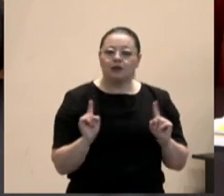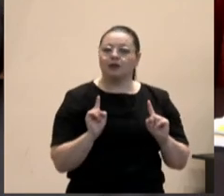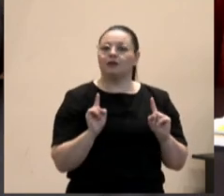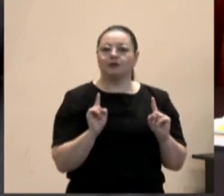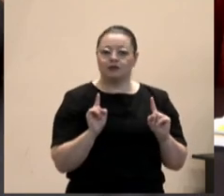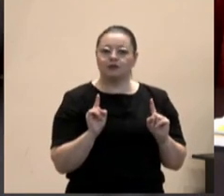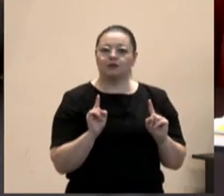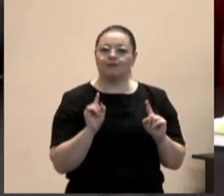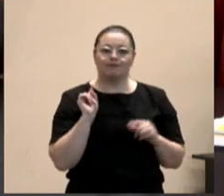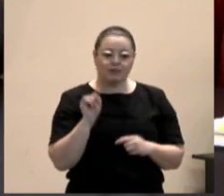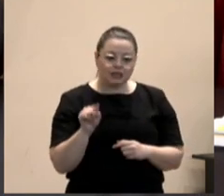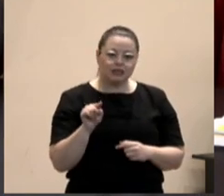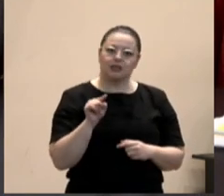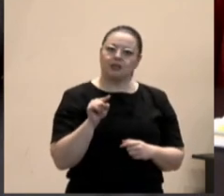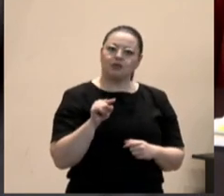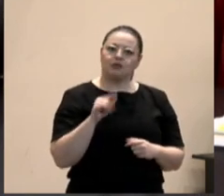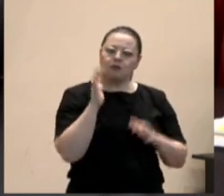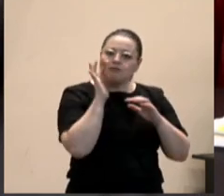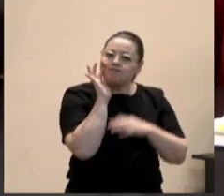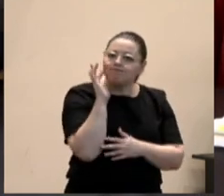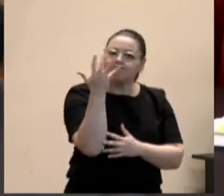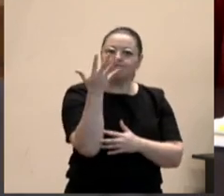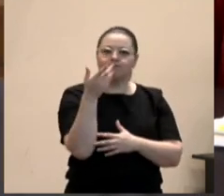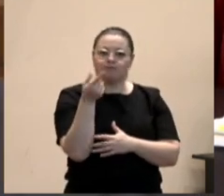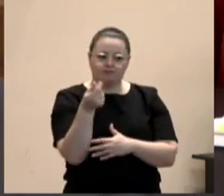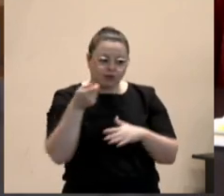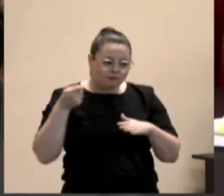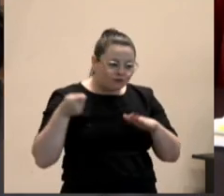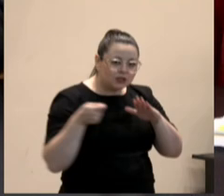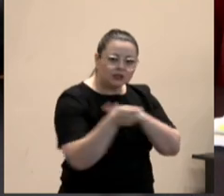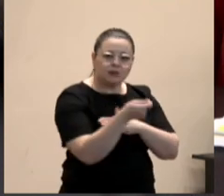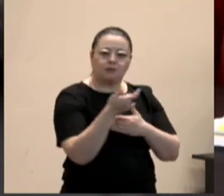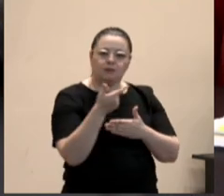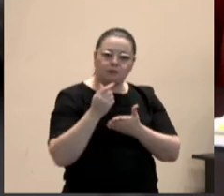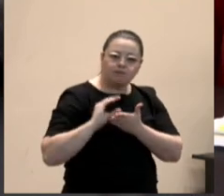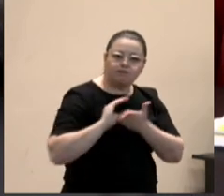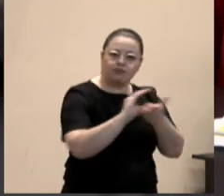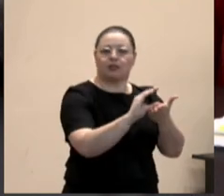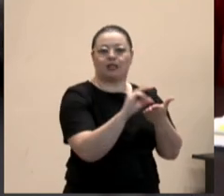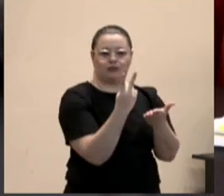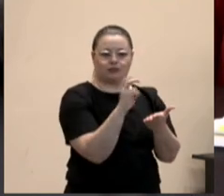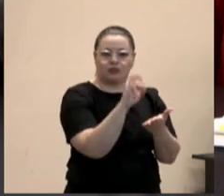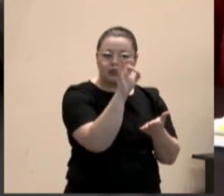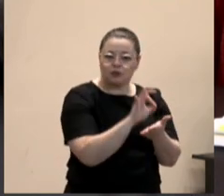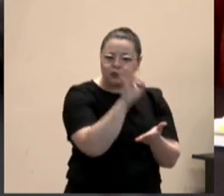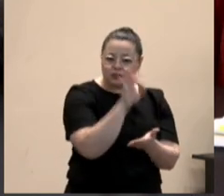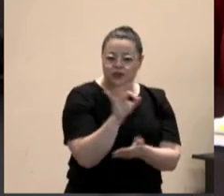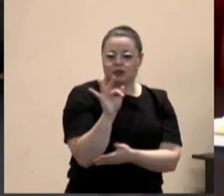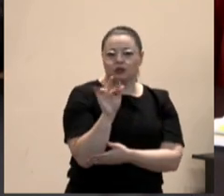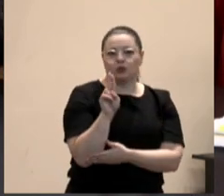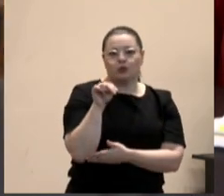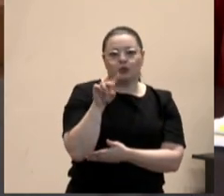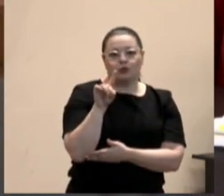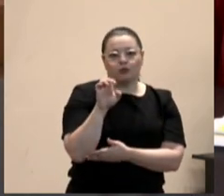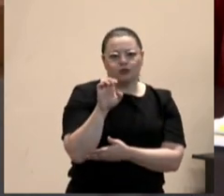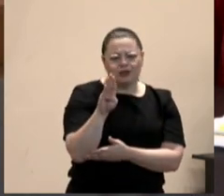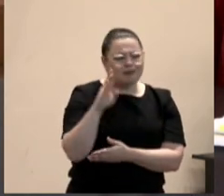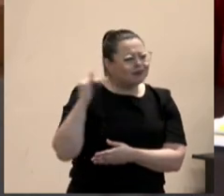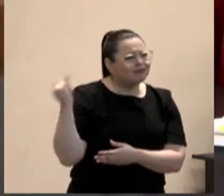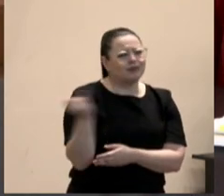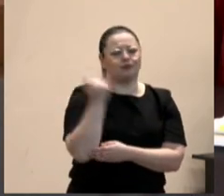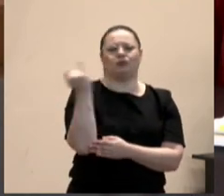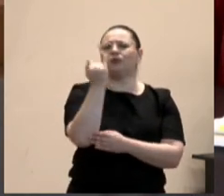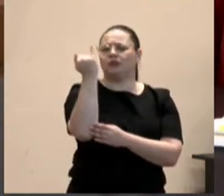um campo, uma decisão de financiamento extremamente importante, o Fundeb aos 25%. Mas a gente